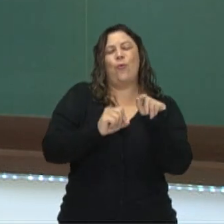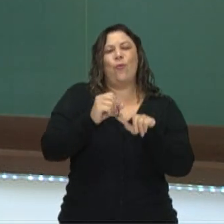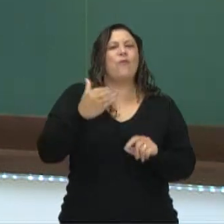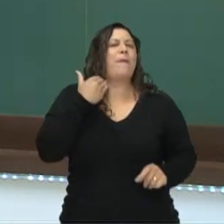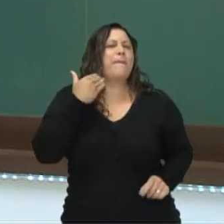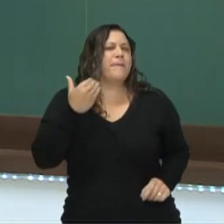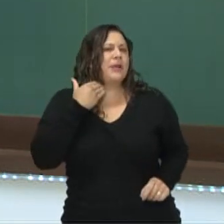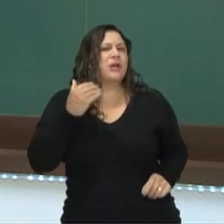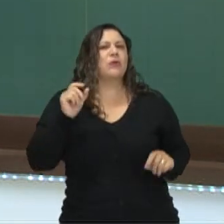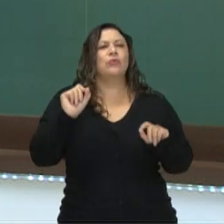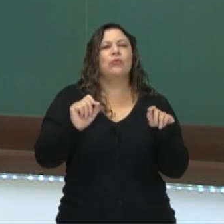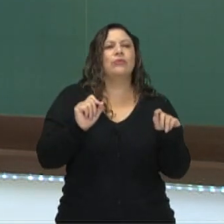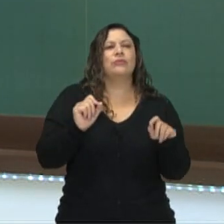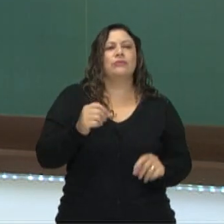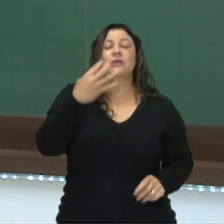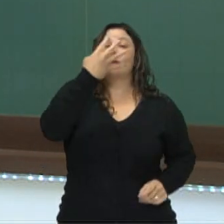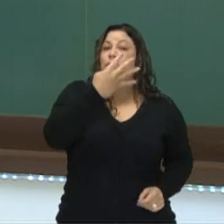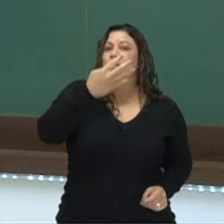novo saldo vai ser de